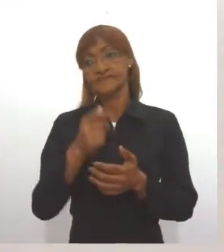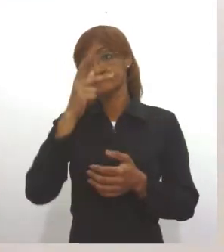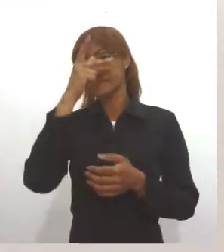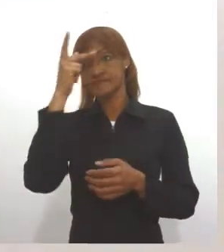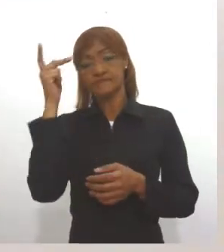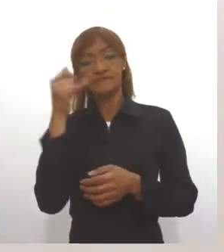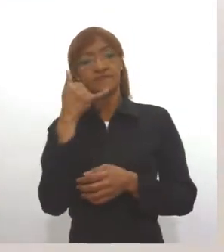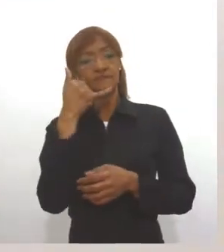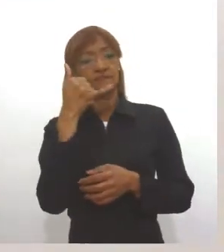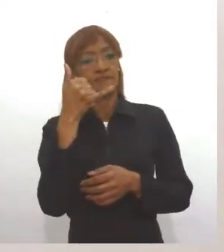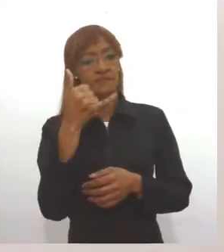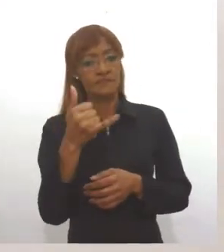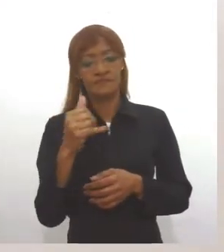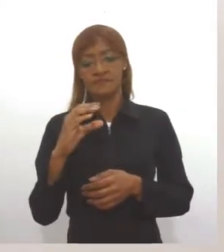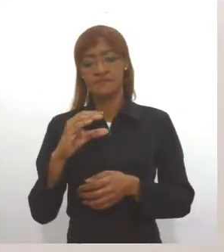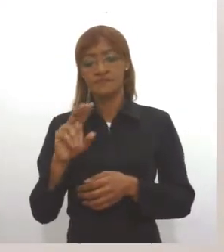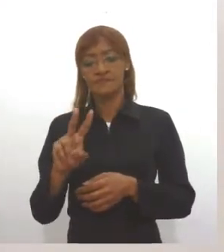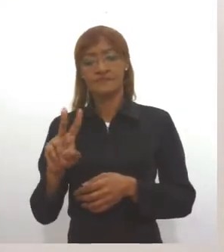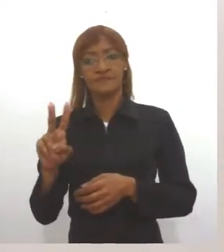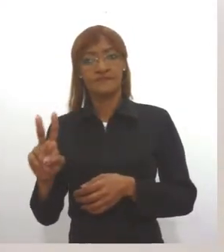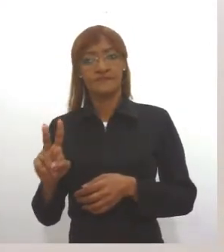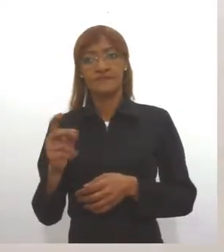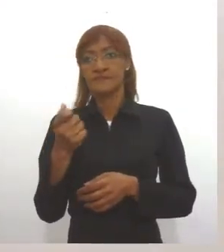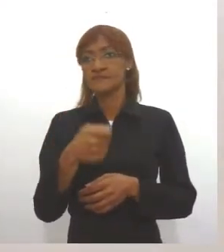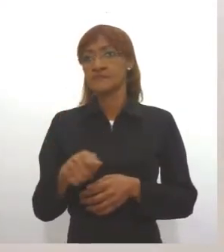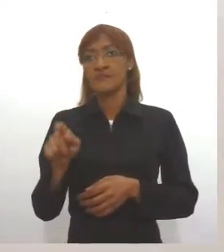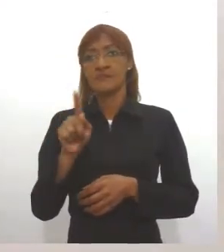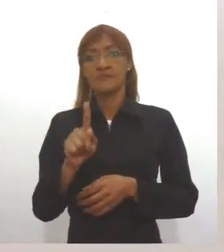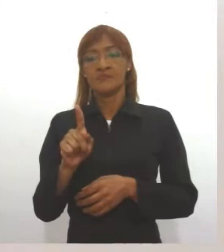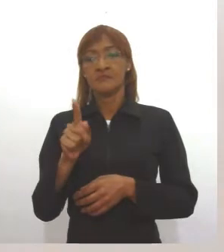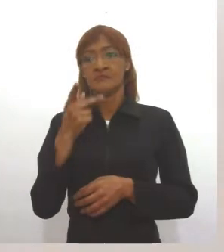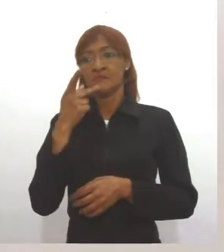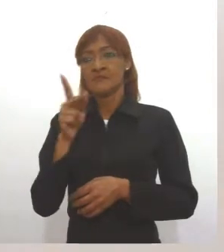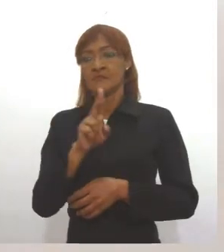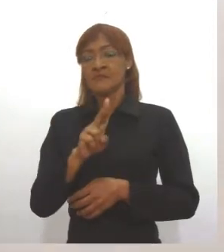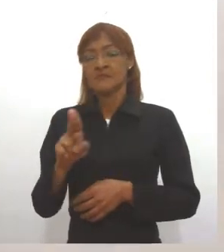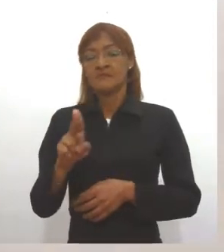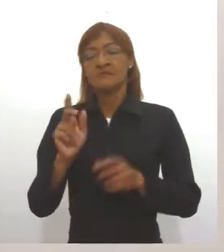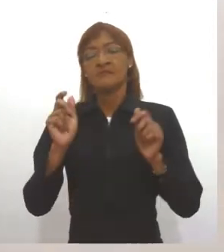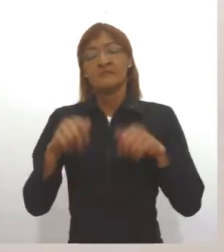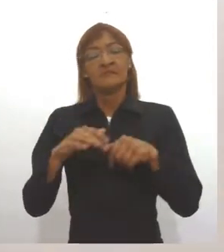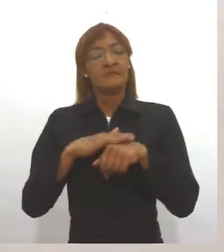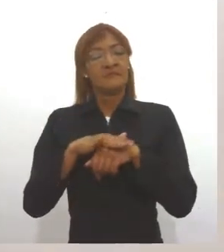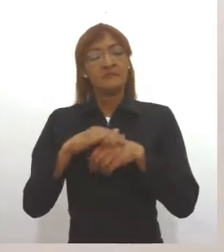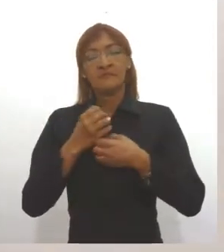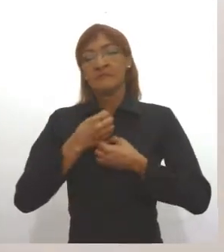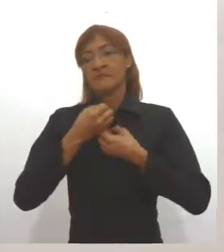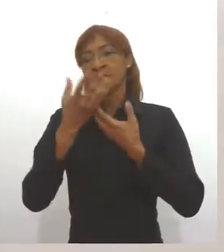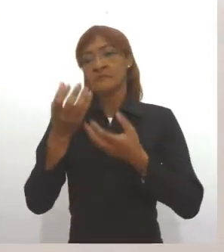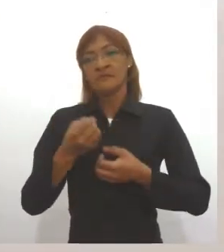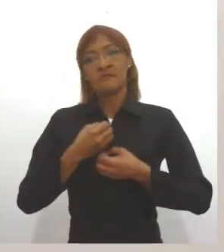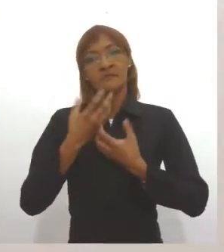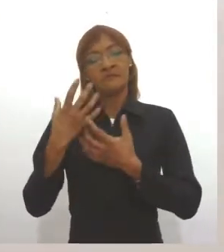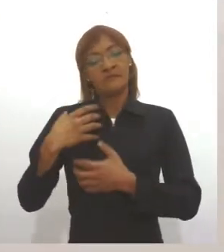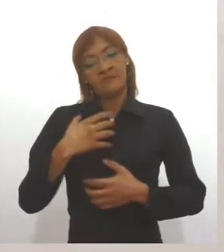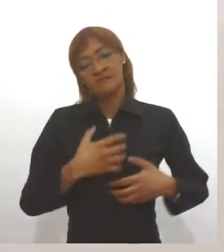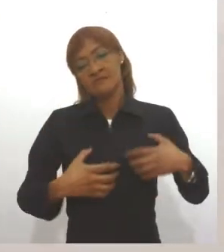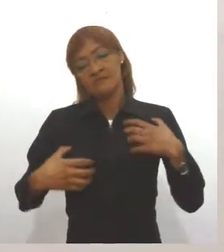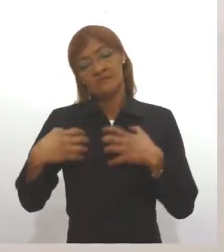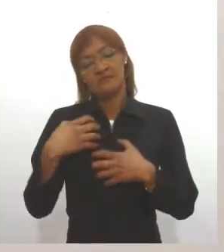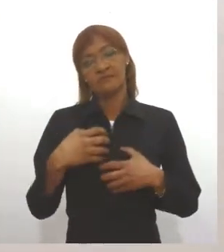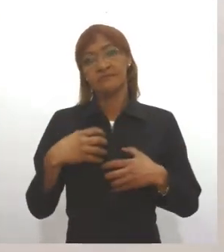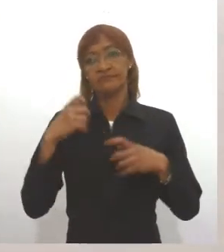para o CVV, ela não precisa se identificar, ela pode desabafar, falar sobre o que lhe aflige, o que lhe